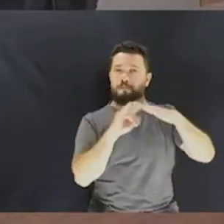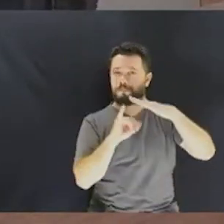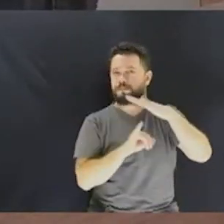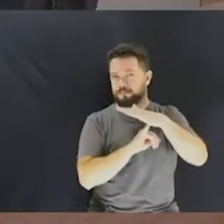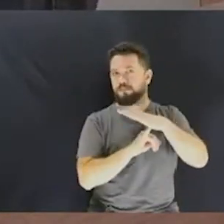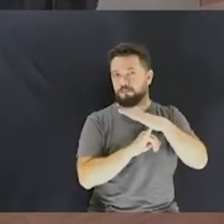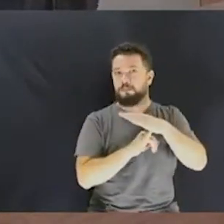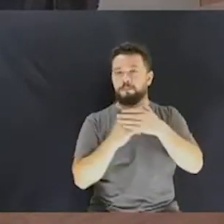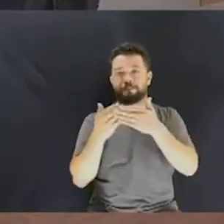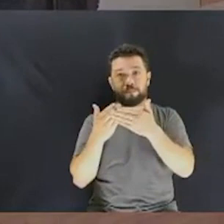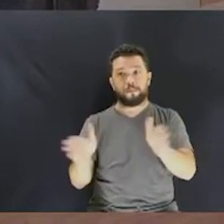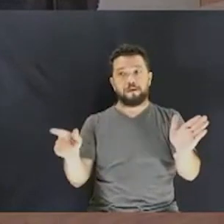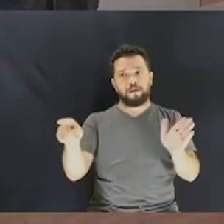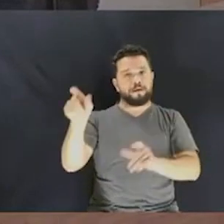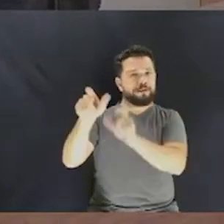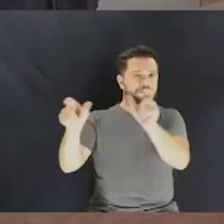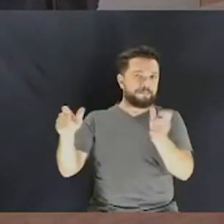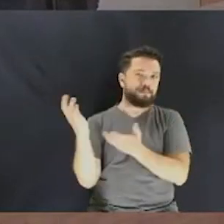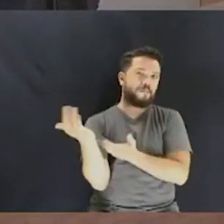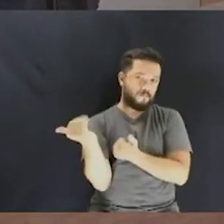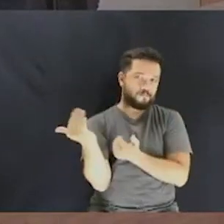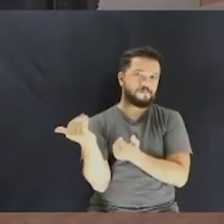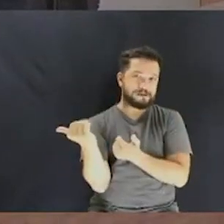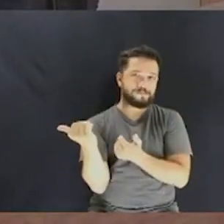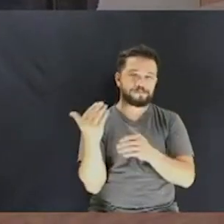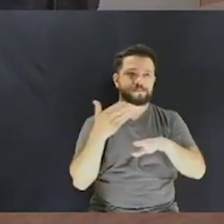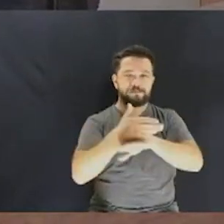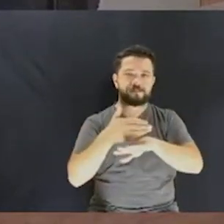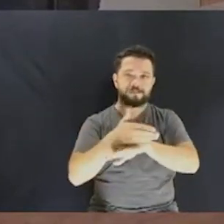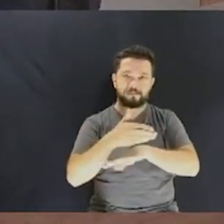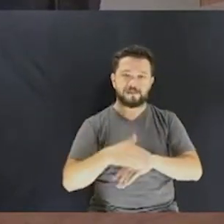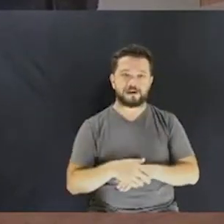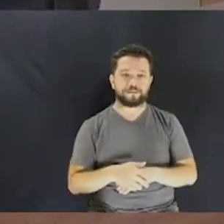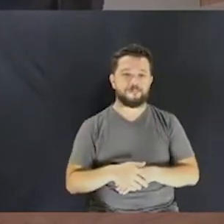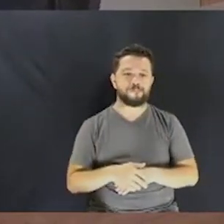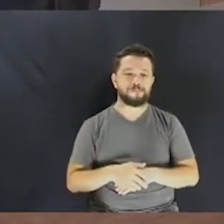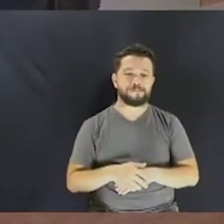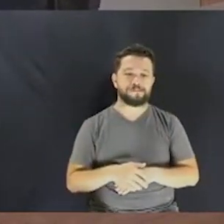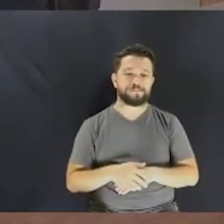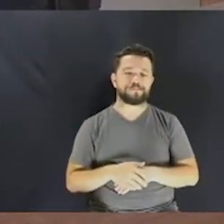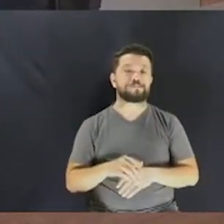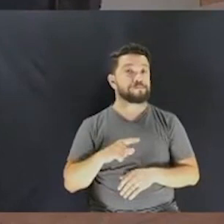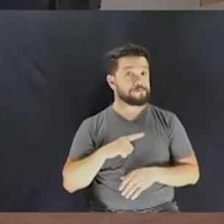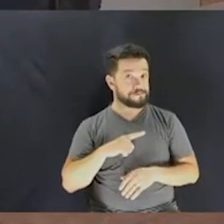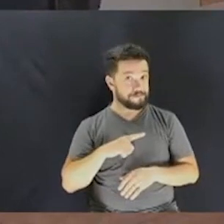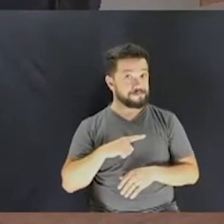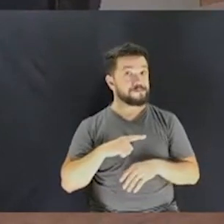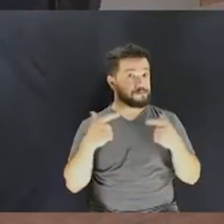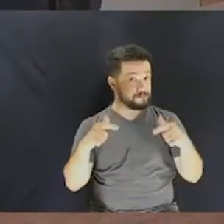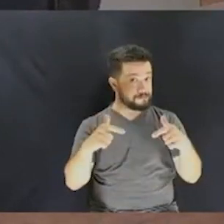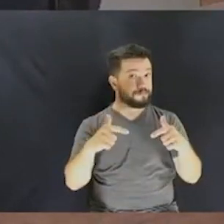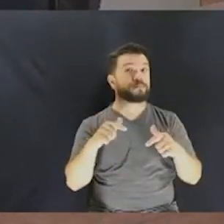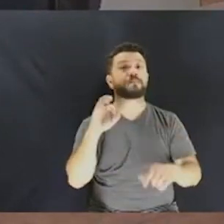atendidos nos mais diversos bairros da nossa capital pela Secretaria Municipal de Esporte, Lazer e Juventude, que tem um trabalho muito importante, mas eu acho que um